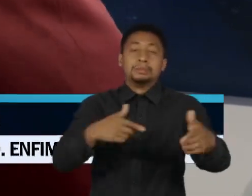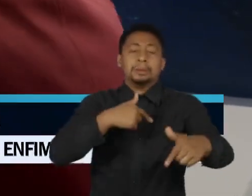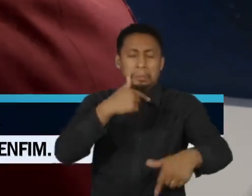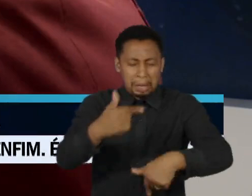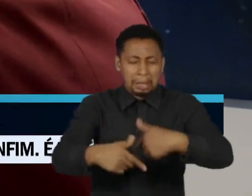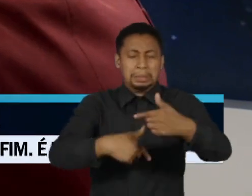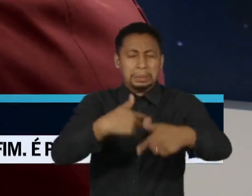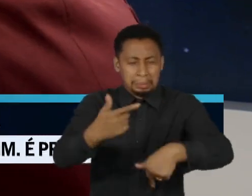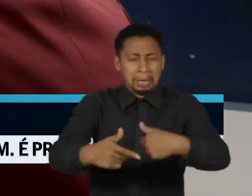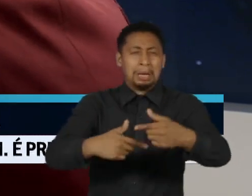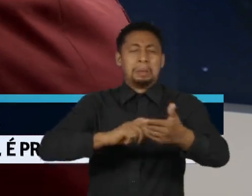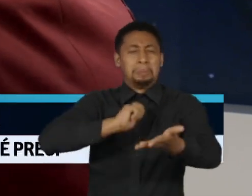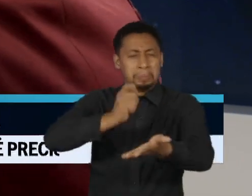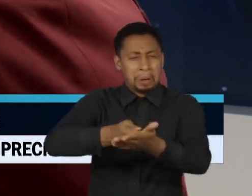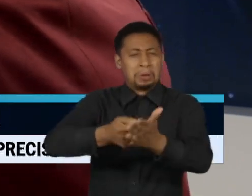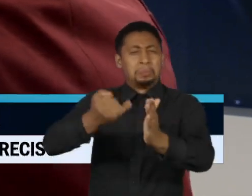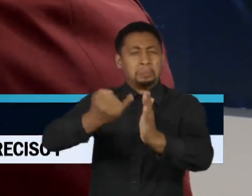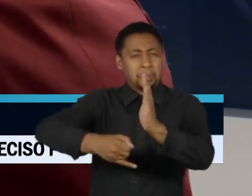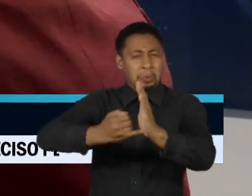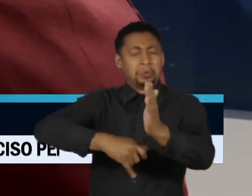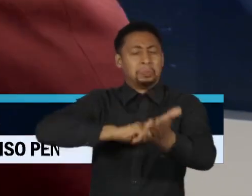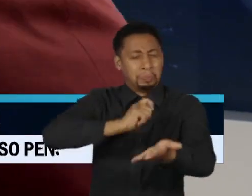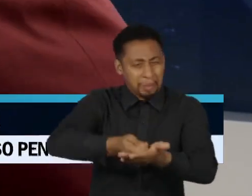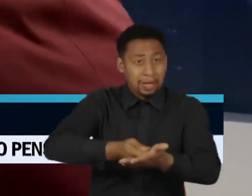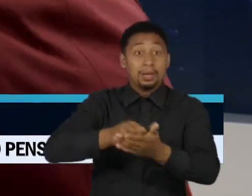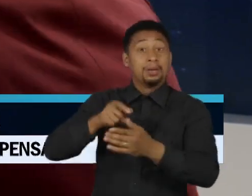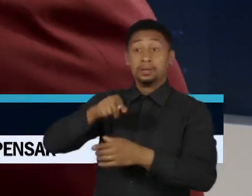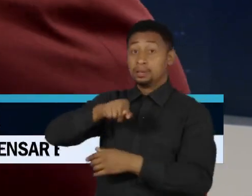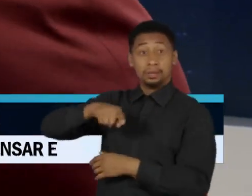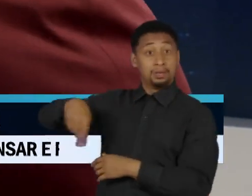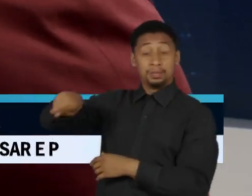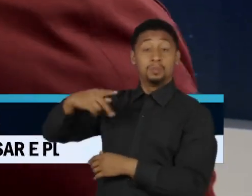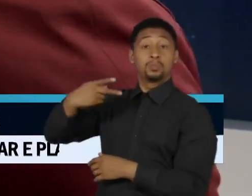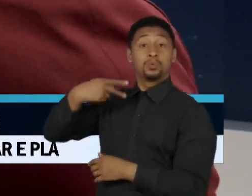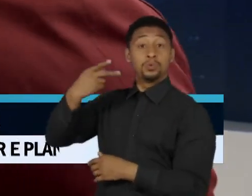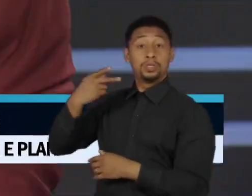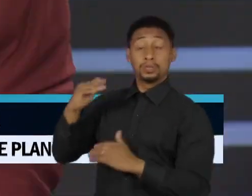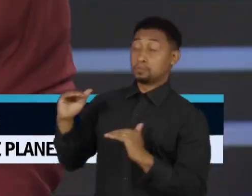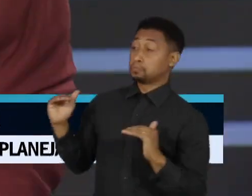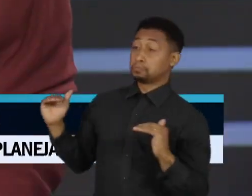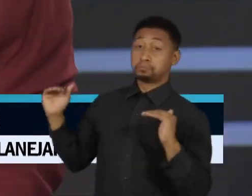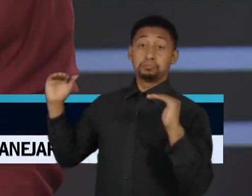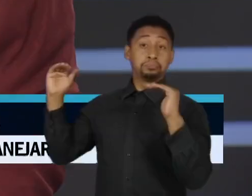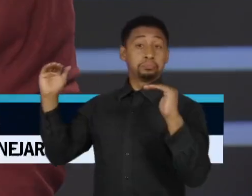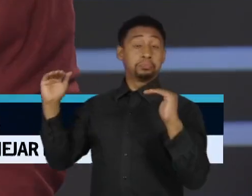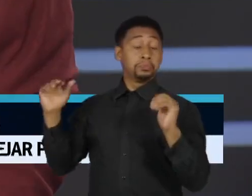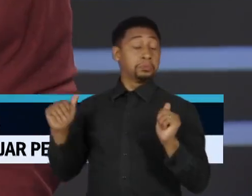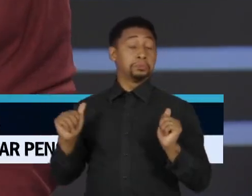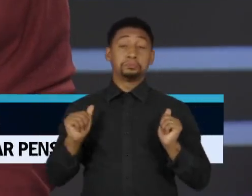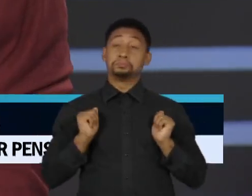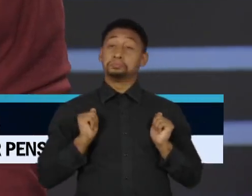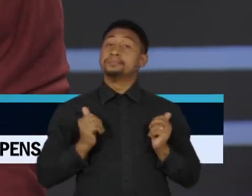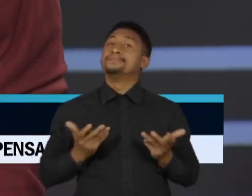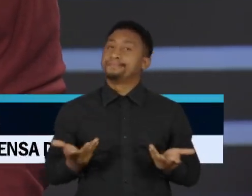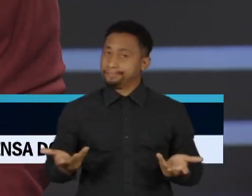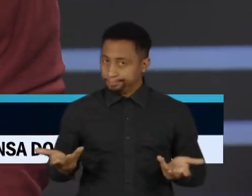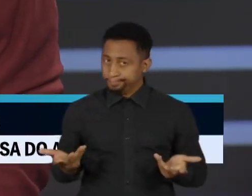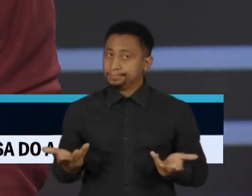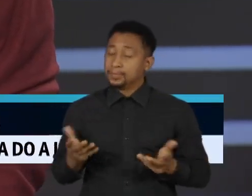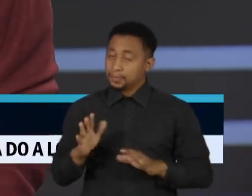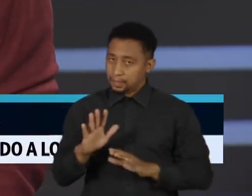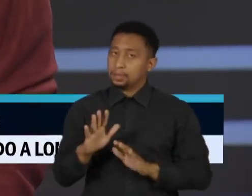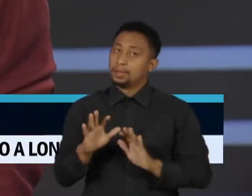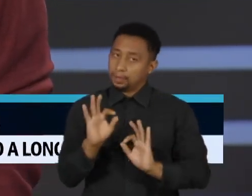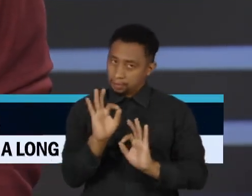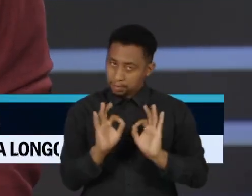o sistema trabalha para eles. E esse exemplo aí desse projeto, eu insisto,